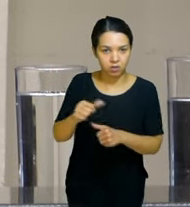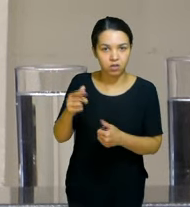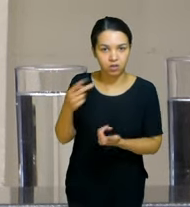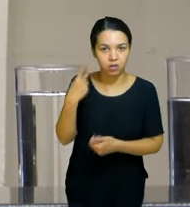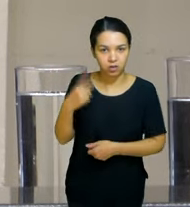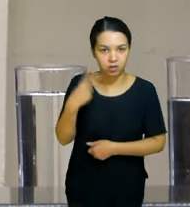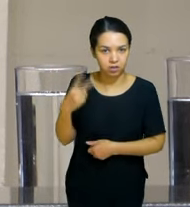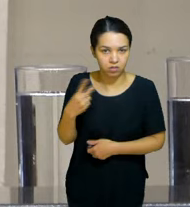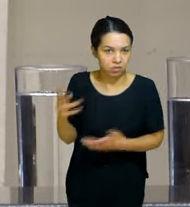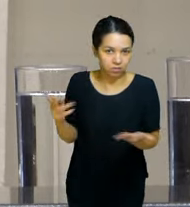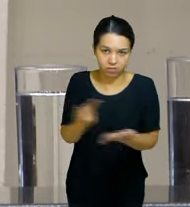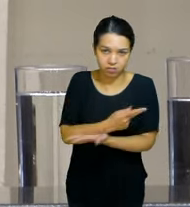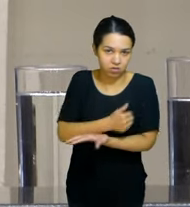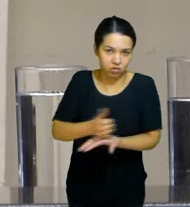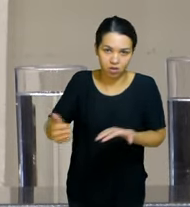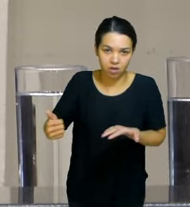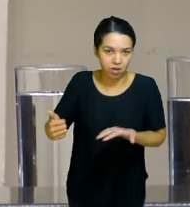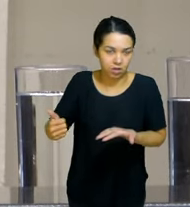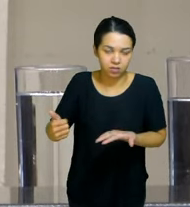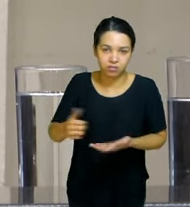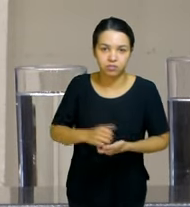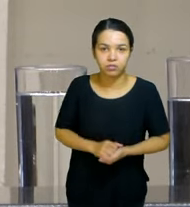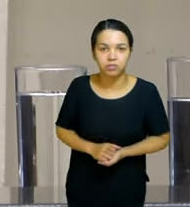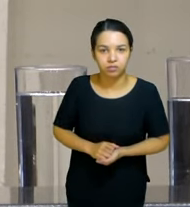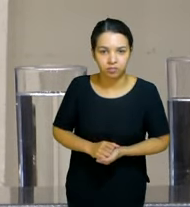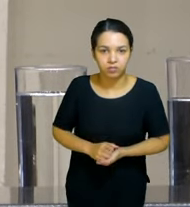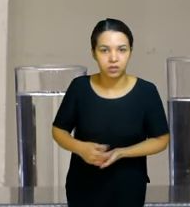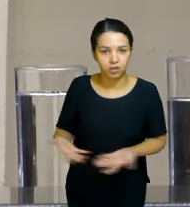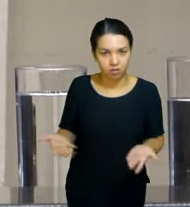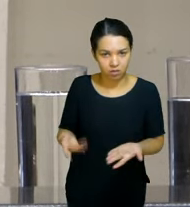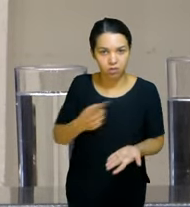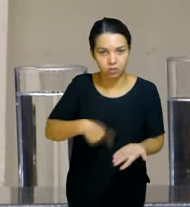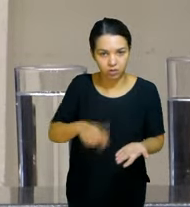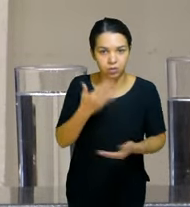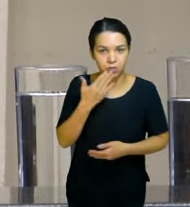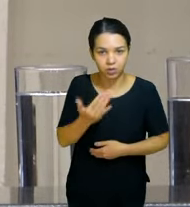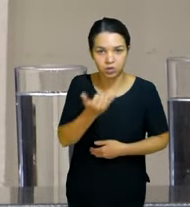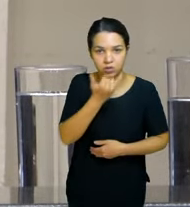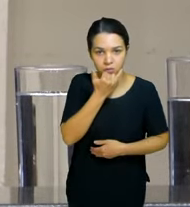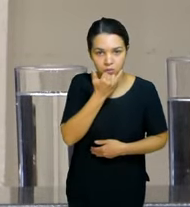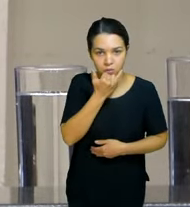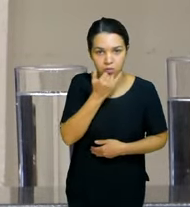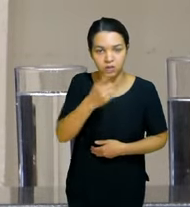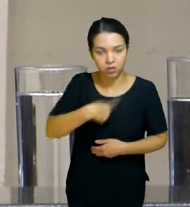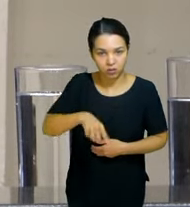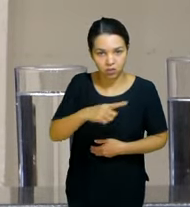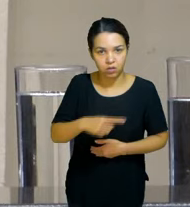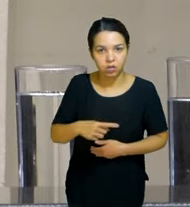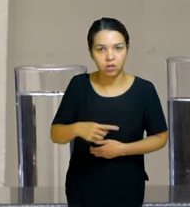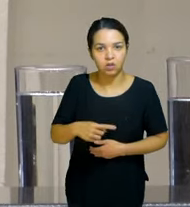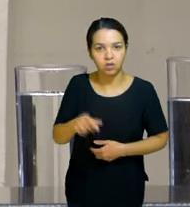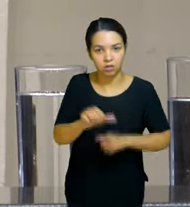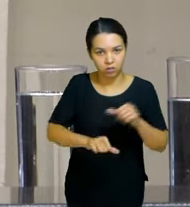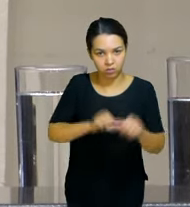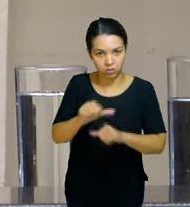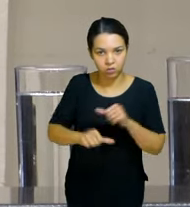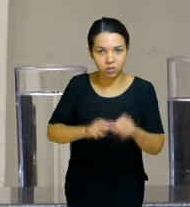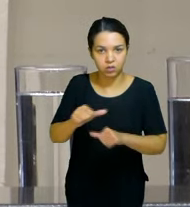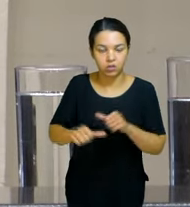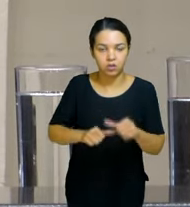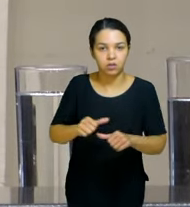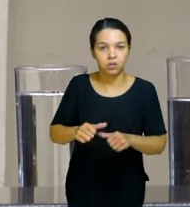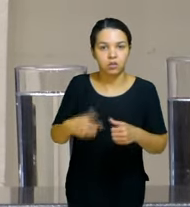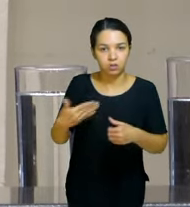não tem mais conserto. Então, o que nos resta nesse momento é, como eu disse ainda há pouco, pedir desculpa e dizer que a gente vai consertar, vamos corrigir para fazer sempre o certo, porque